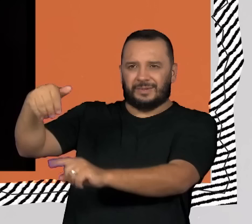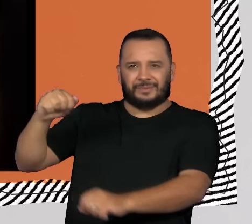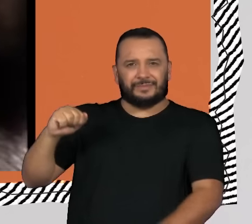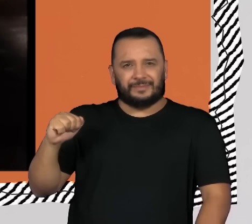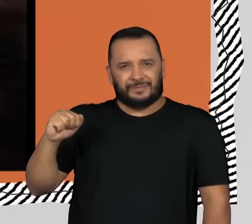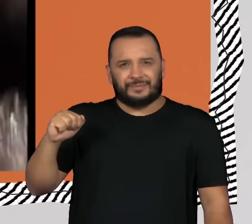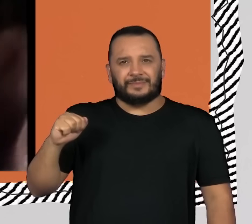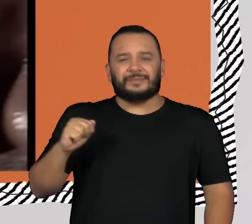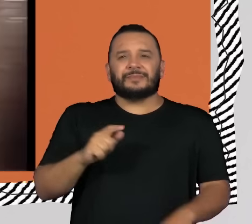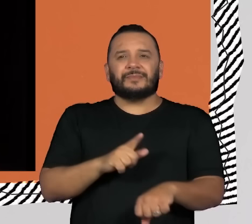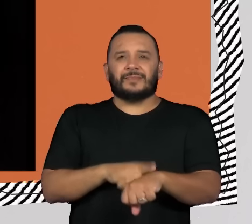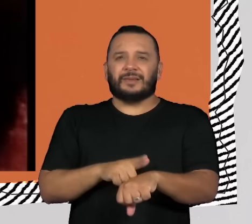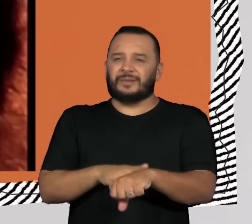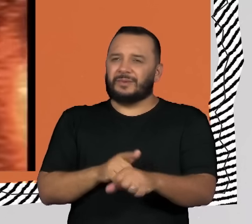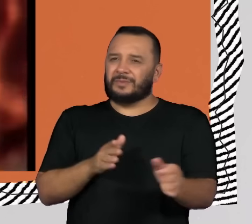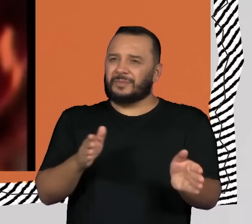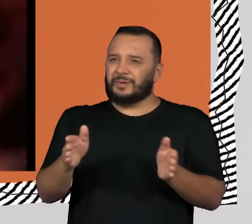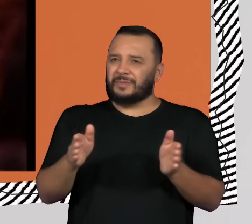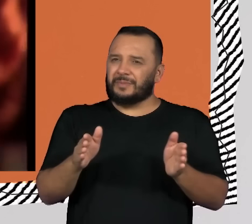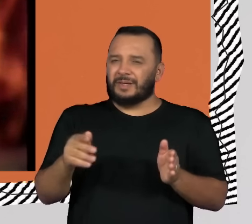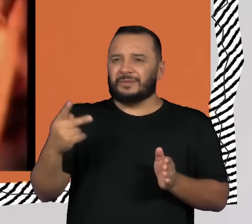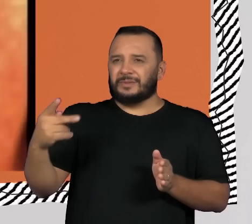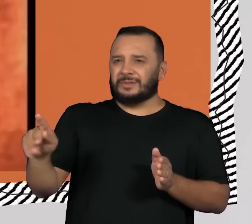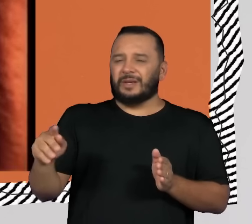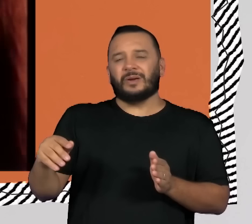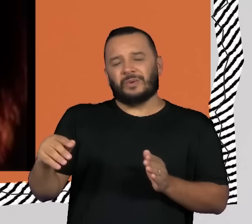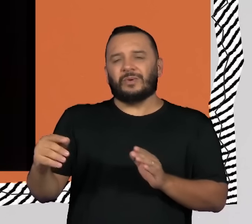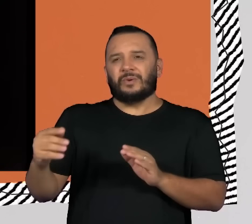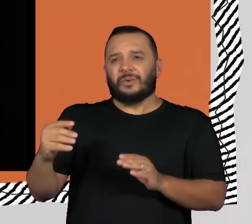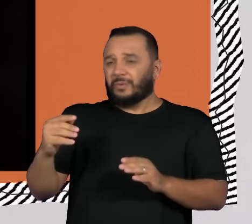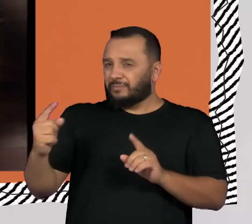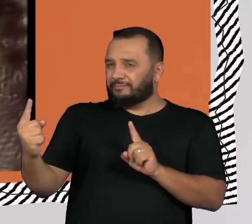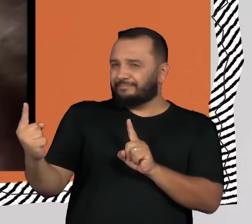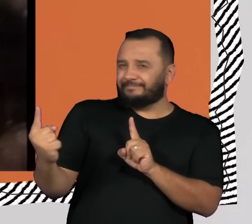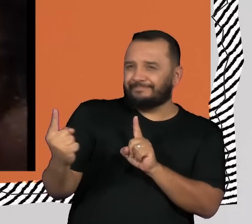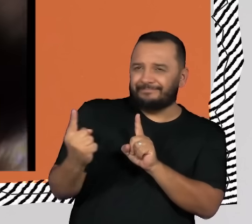No mesmo instante em que teu corpo toca o meu,